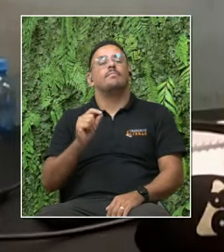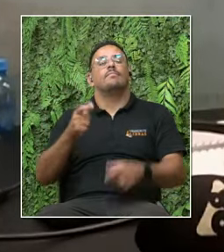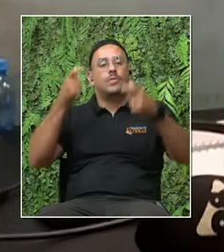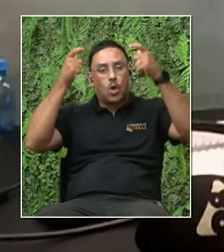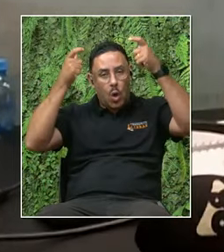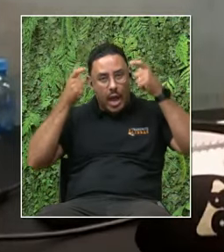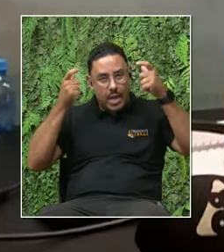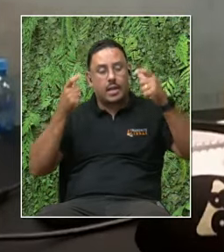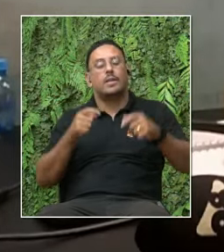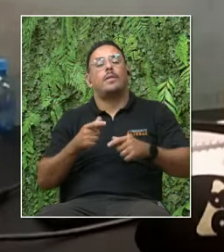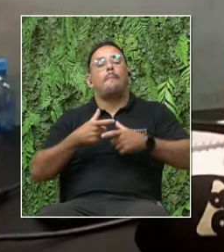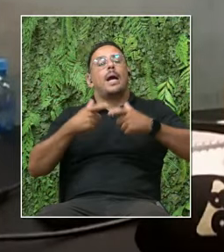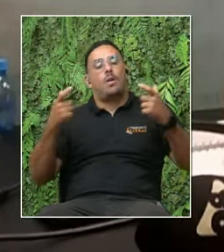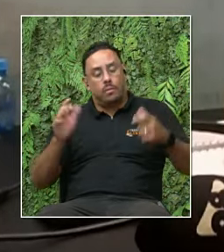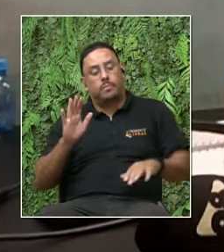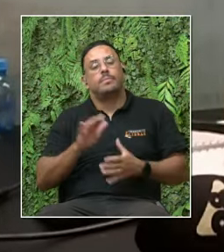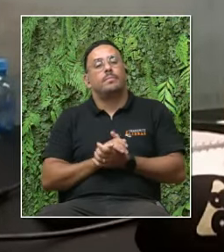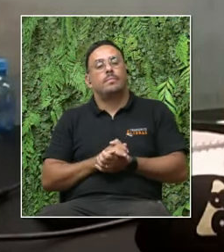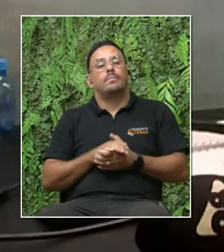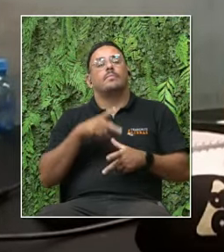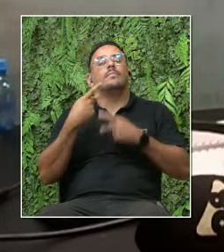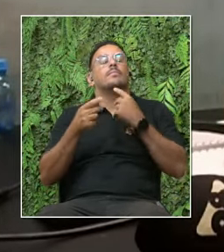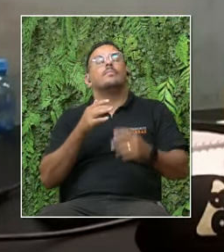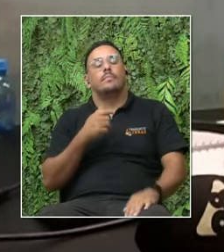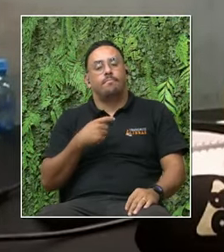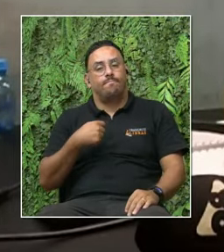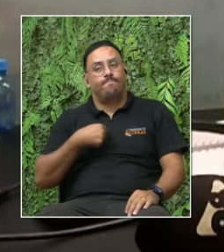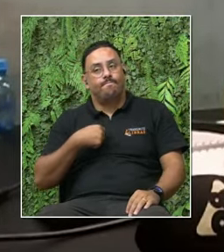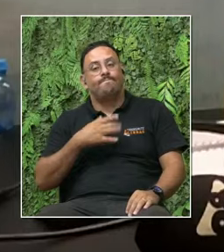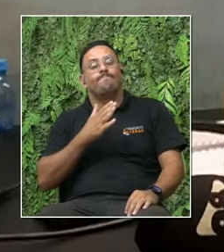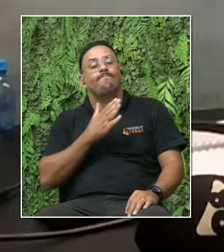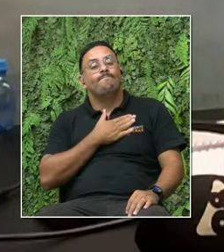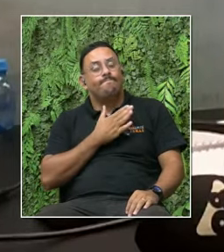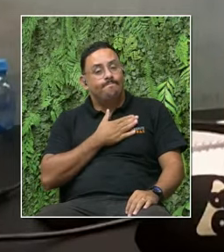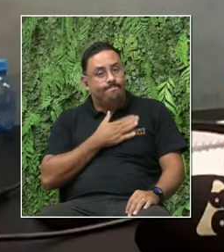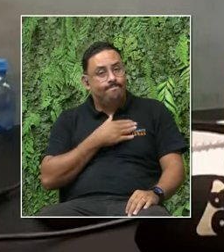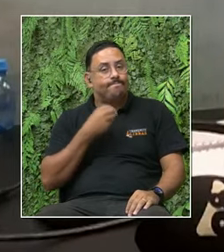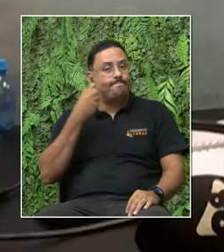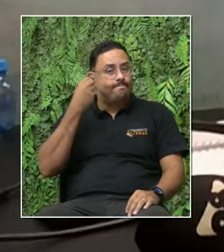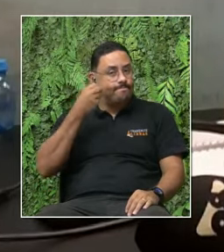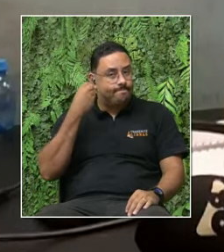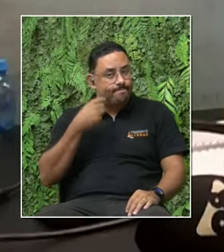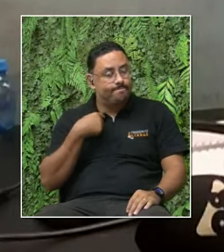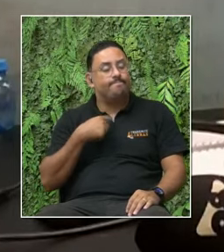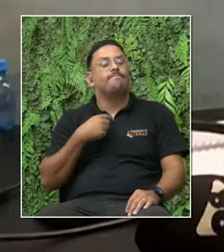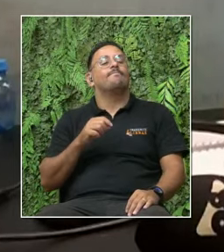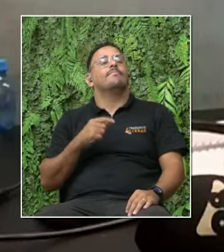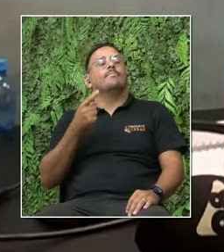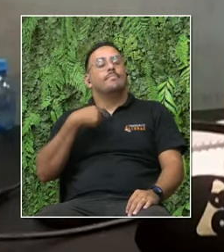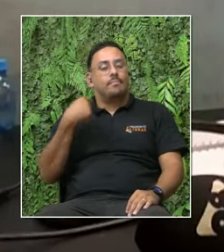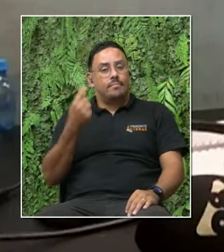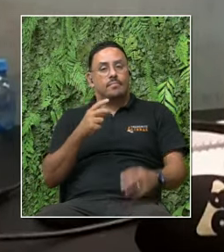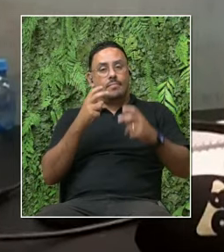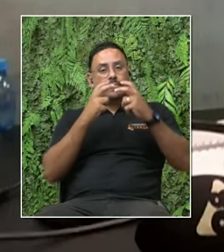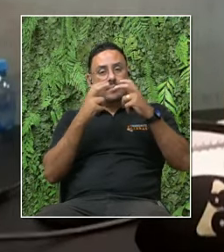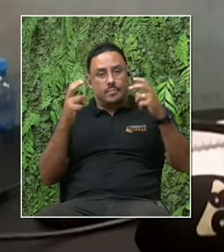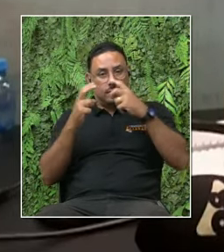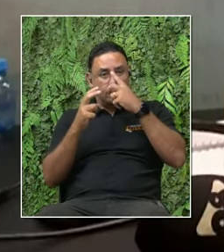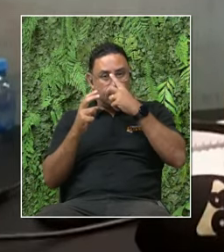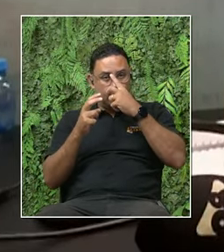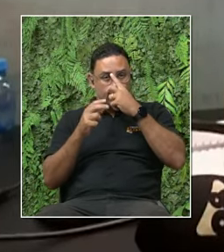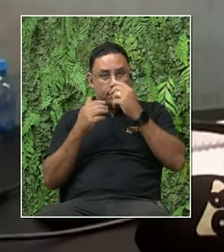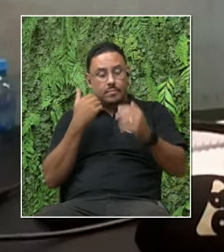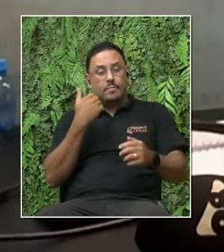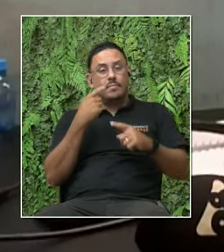colocar ele como dos maiores assim eu V dizer pela minha a minha experiência eu estava lá nós já narramos